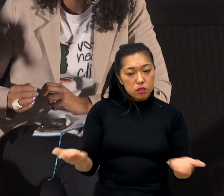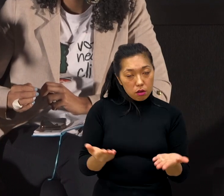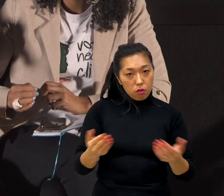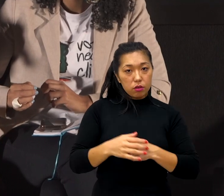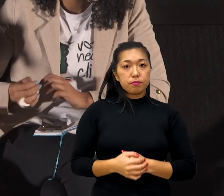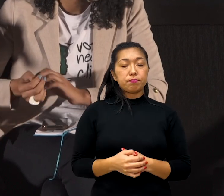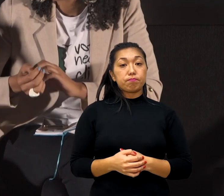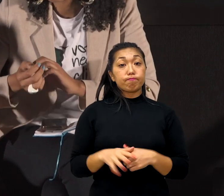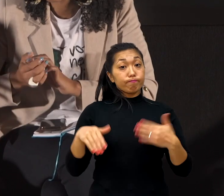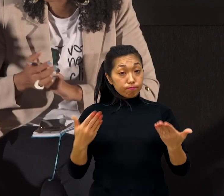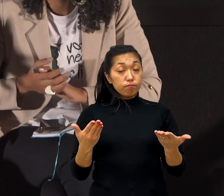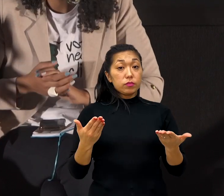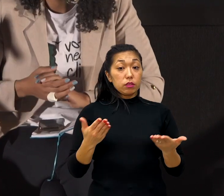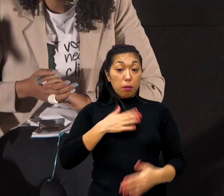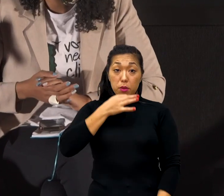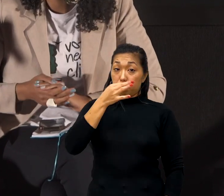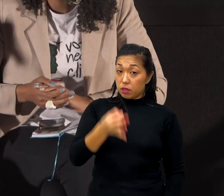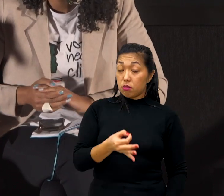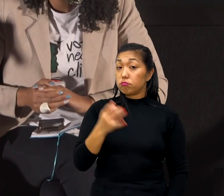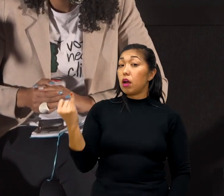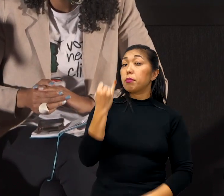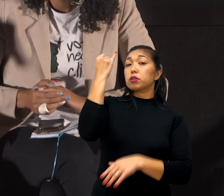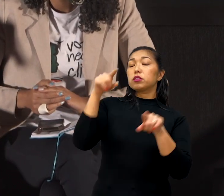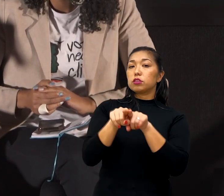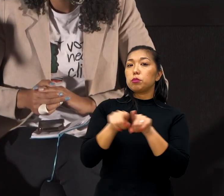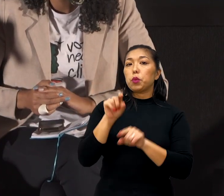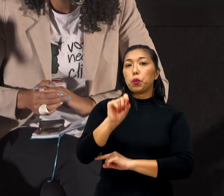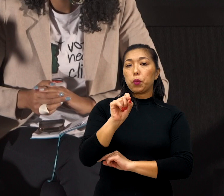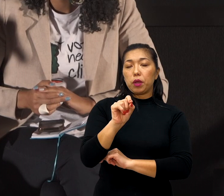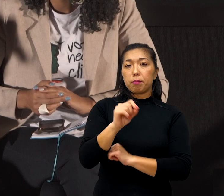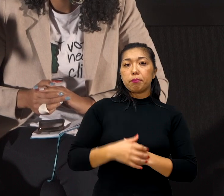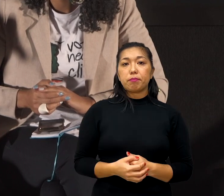ter. Né? Então, acho que, para mim, muito importante também é